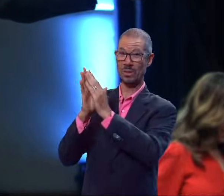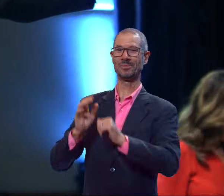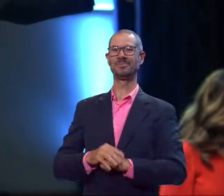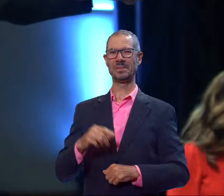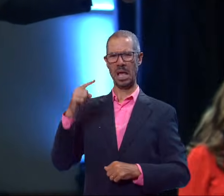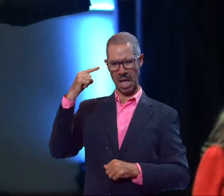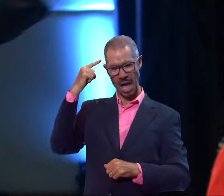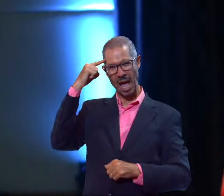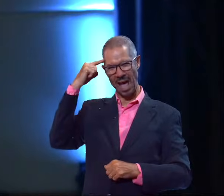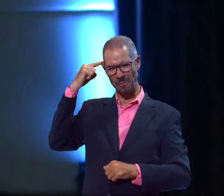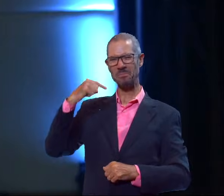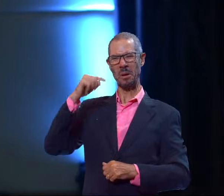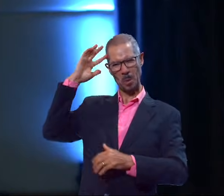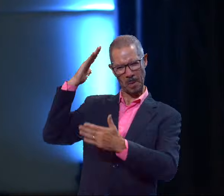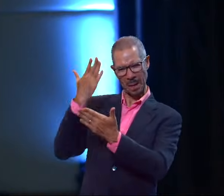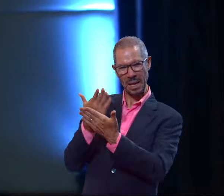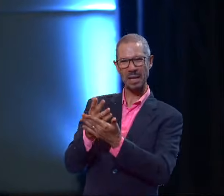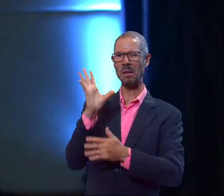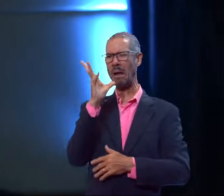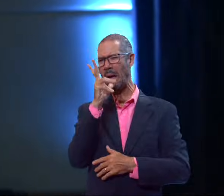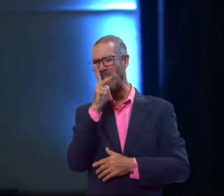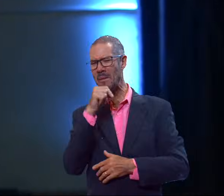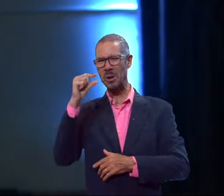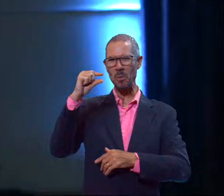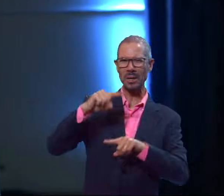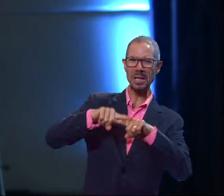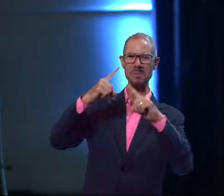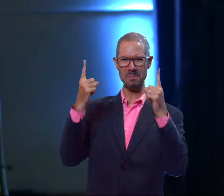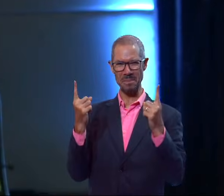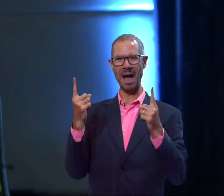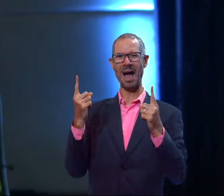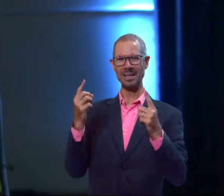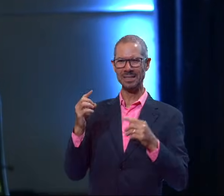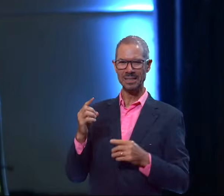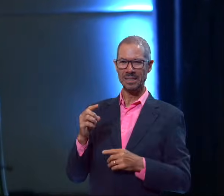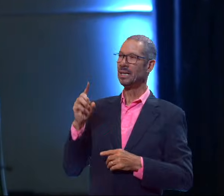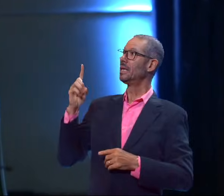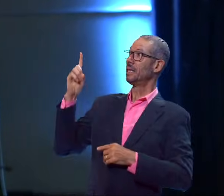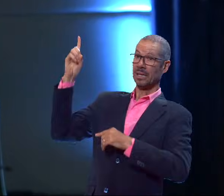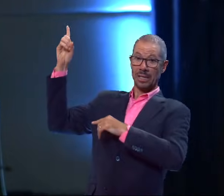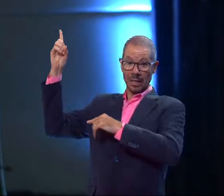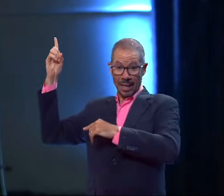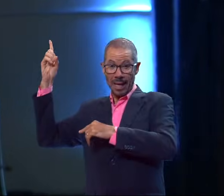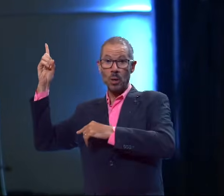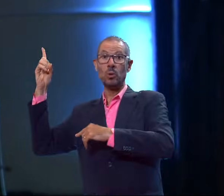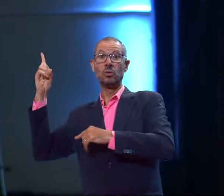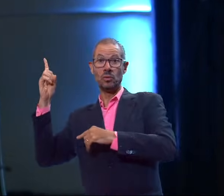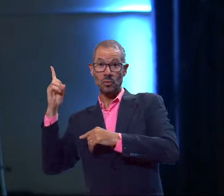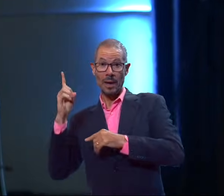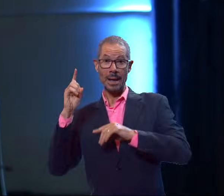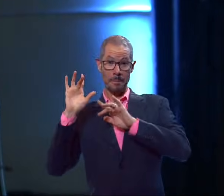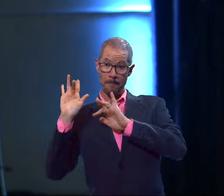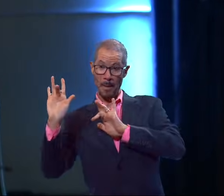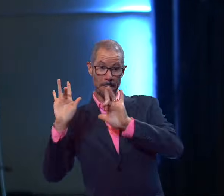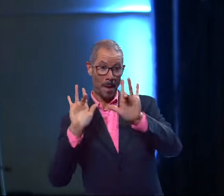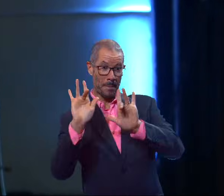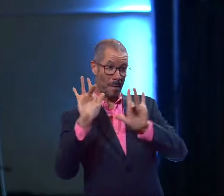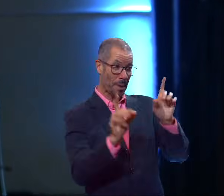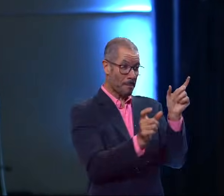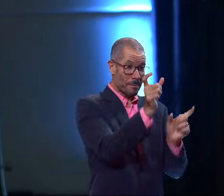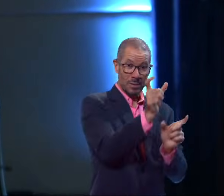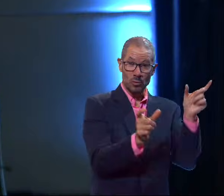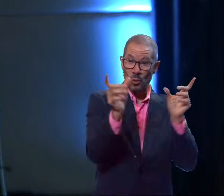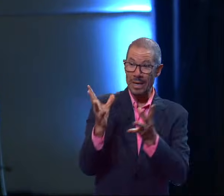Eu creio, pode demorar um pouquinho, mas eles vão voltar para os caminhos do